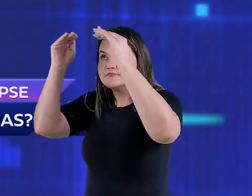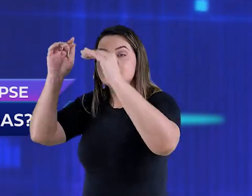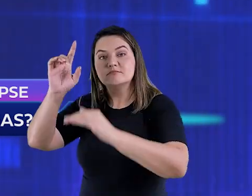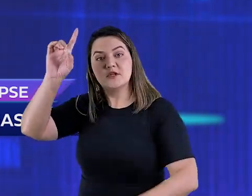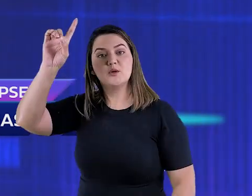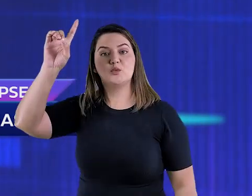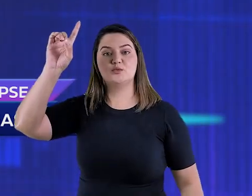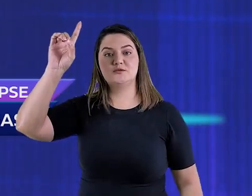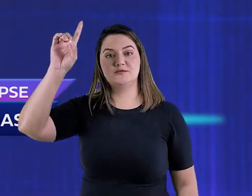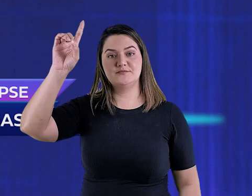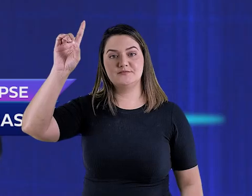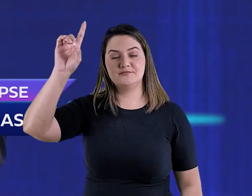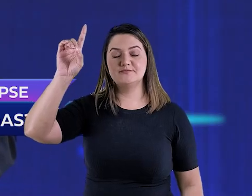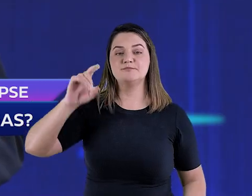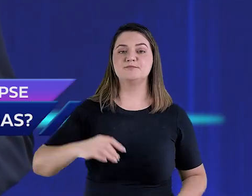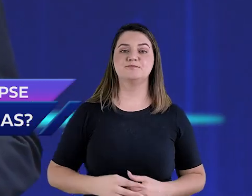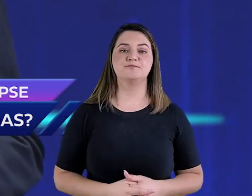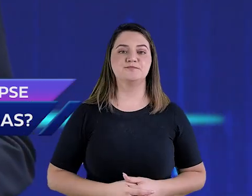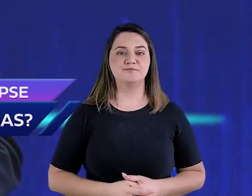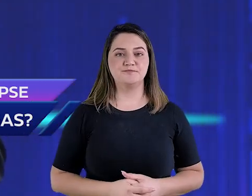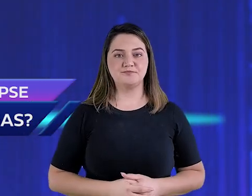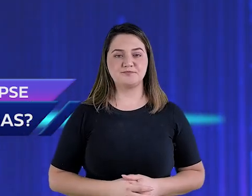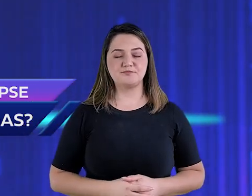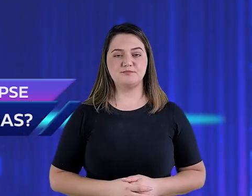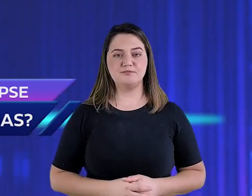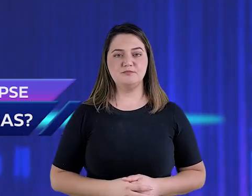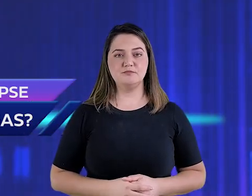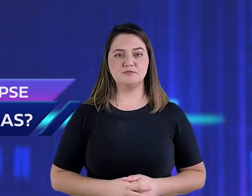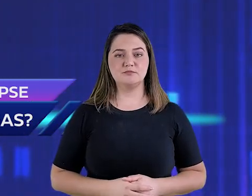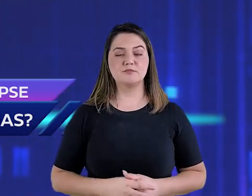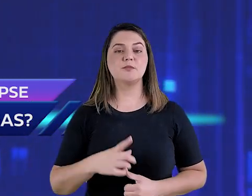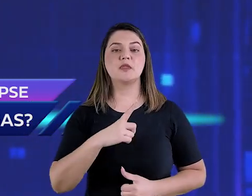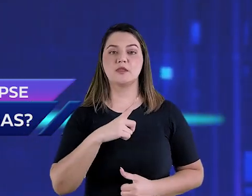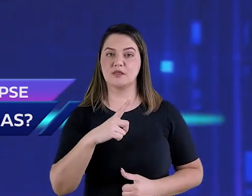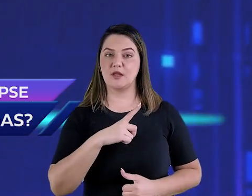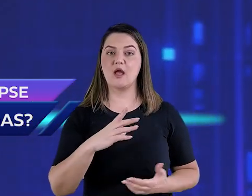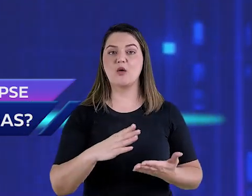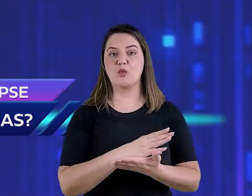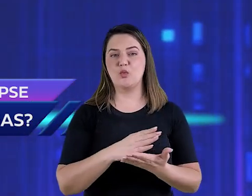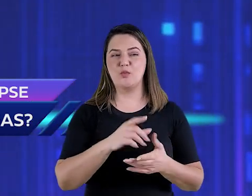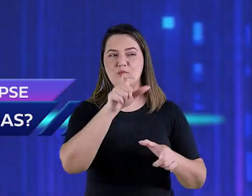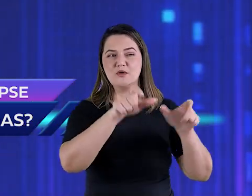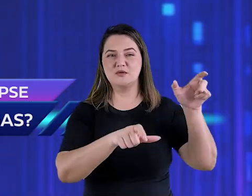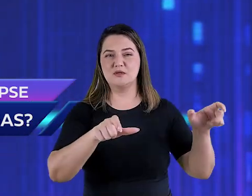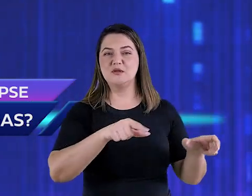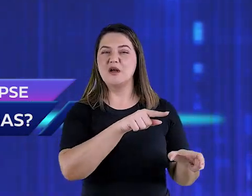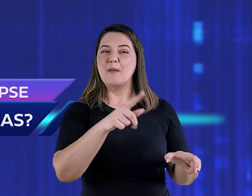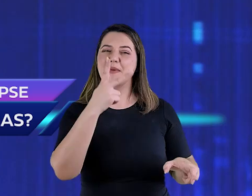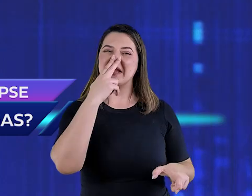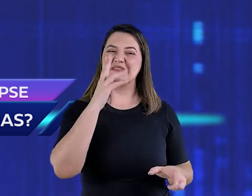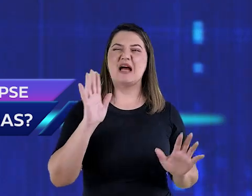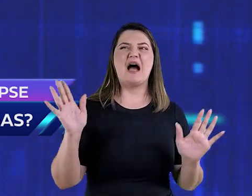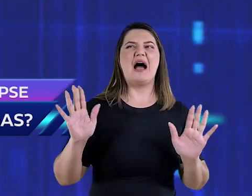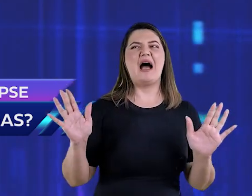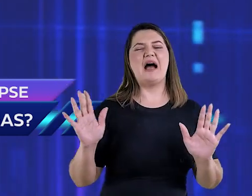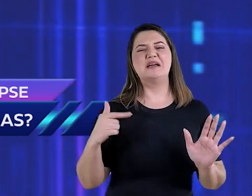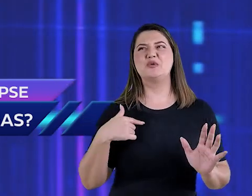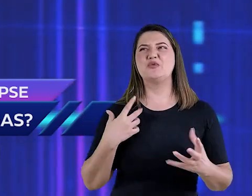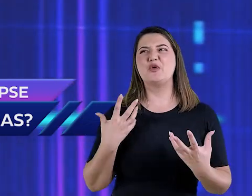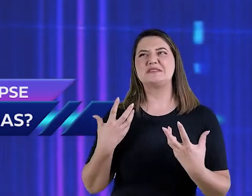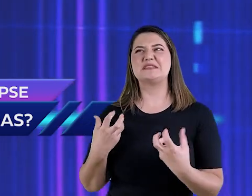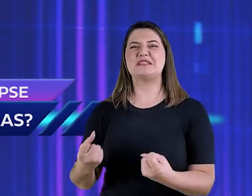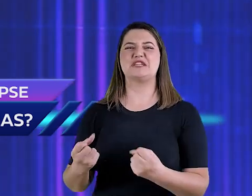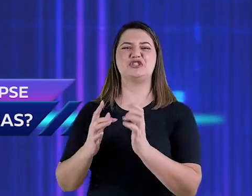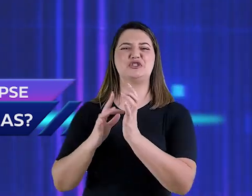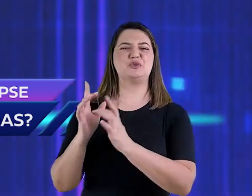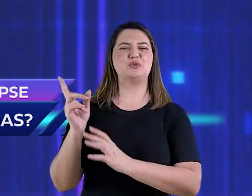a vida nas mãos do Senhor. Há pessoas que às vezes relutam em entregar a vida para